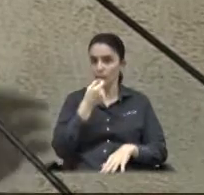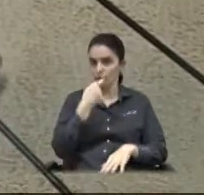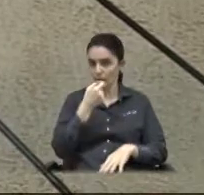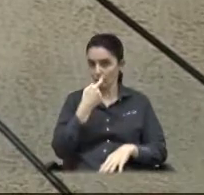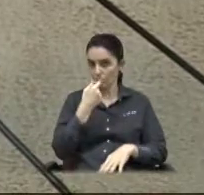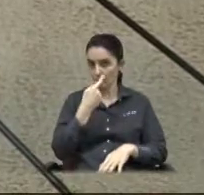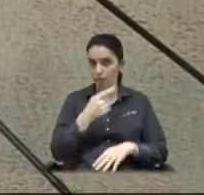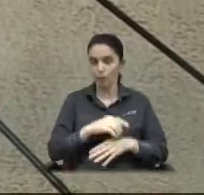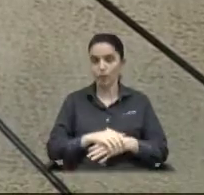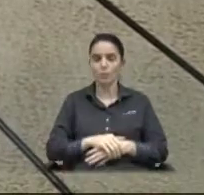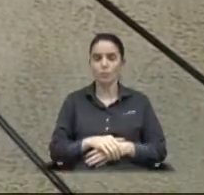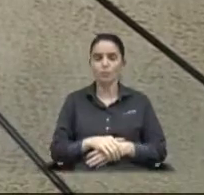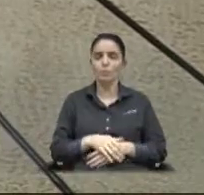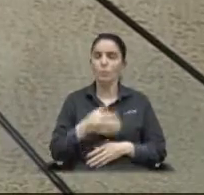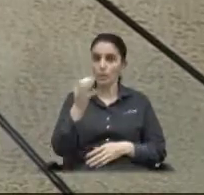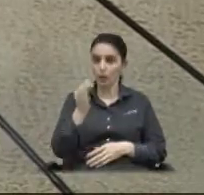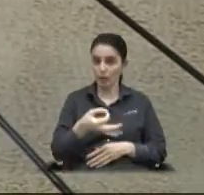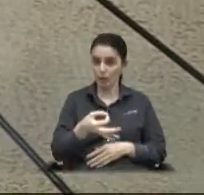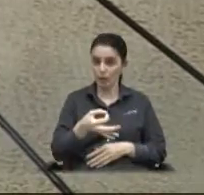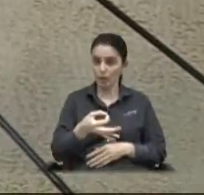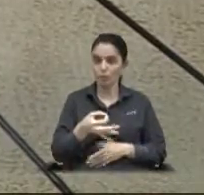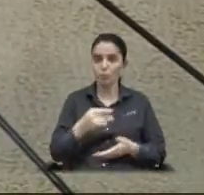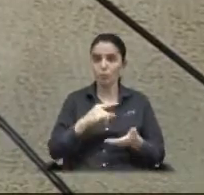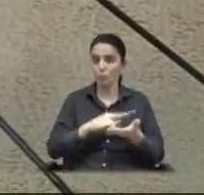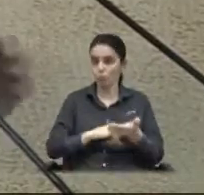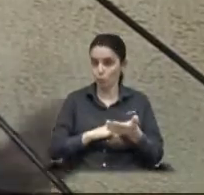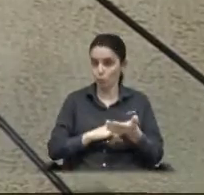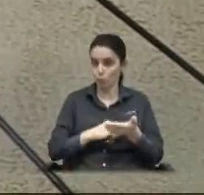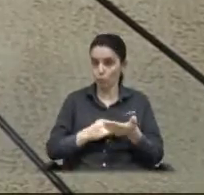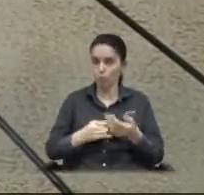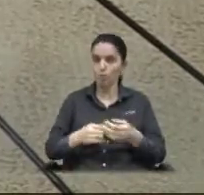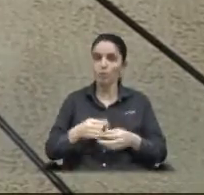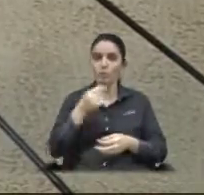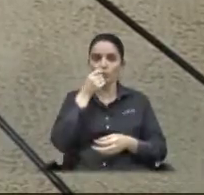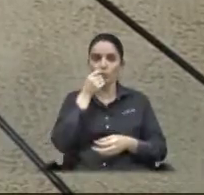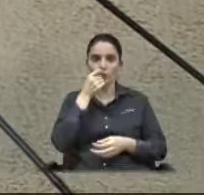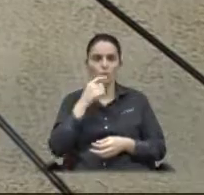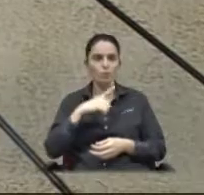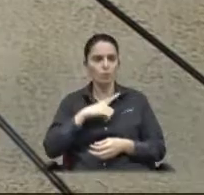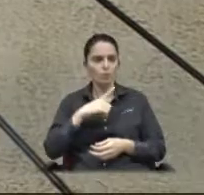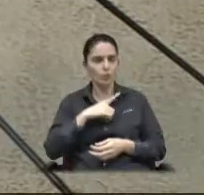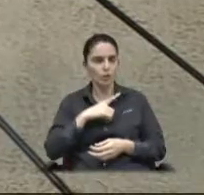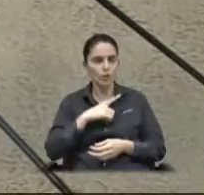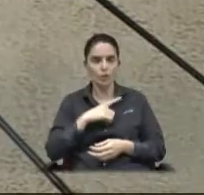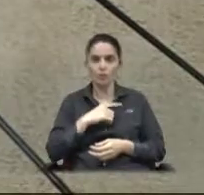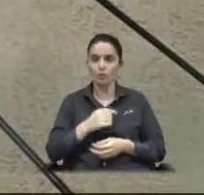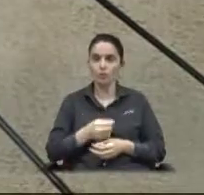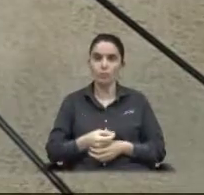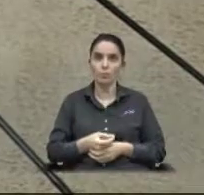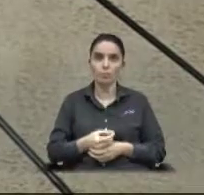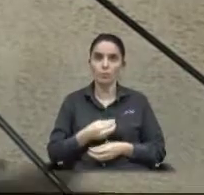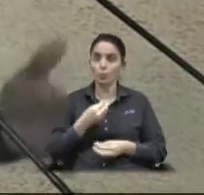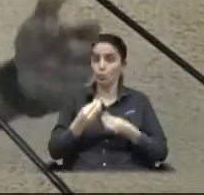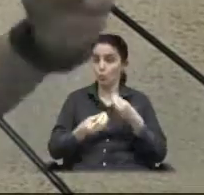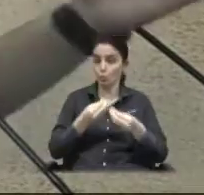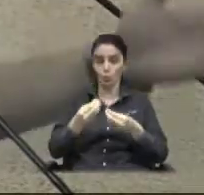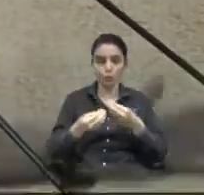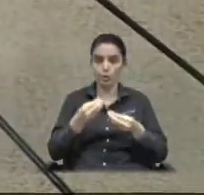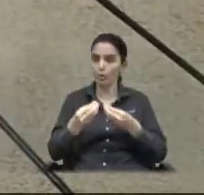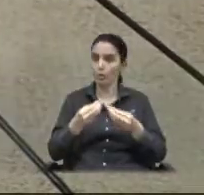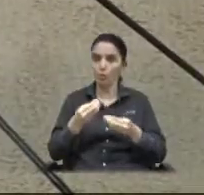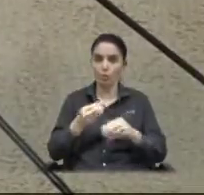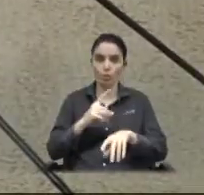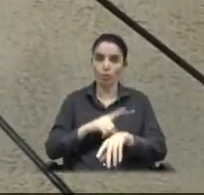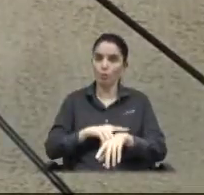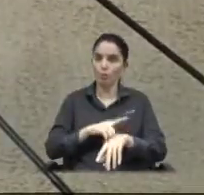fato, pela documentação que chegou até mim, não é possível realmente a ampliação de atendimento